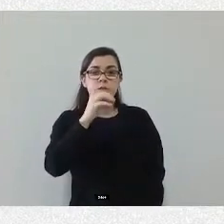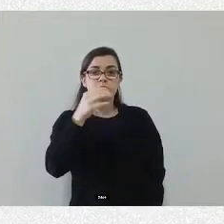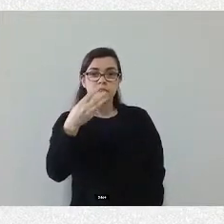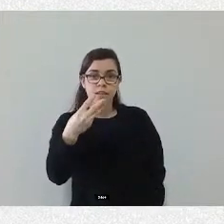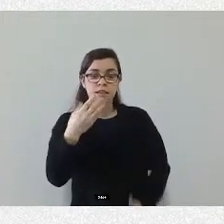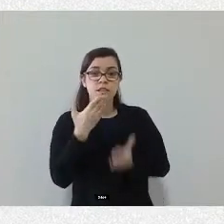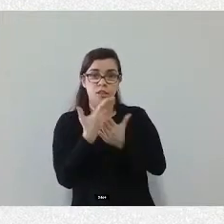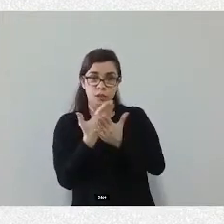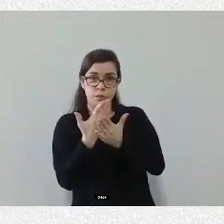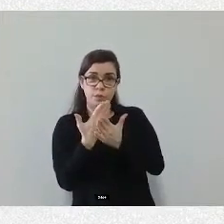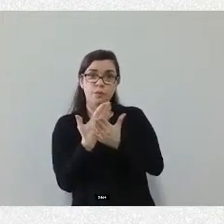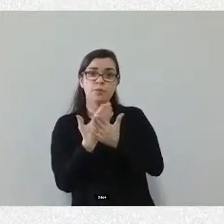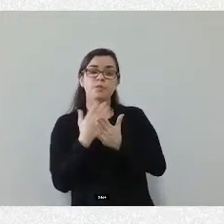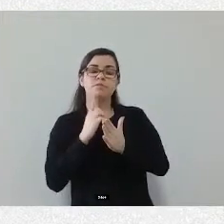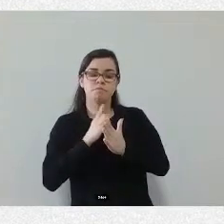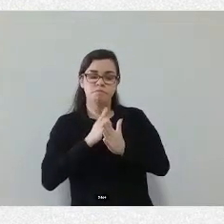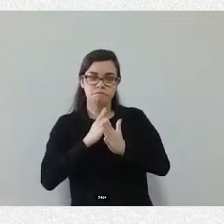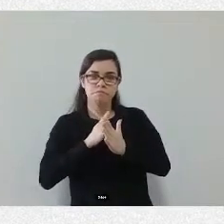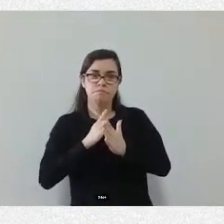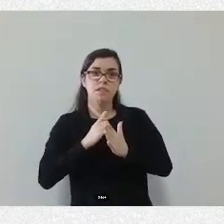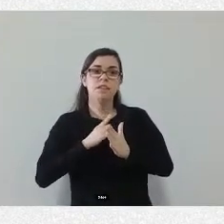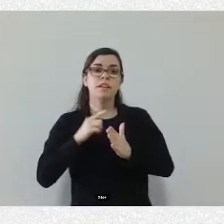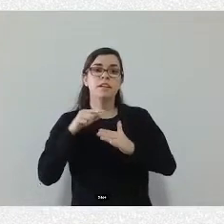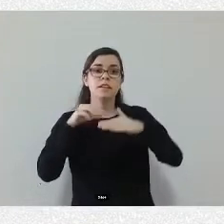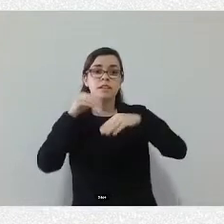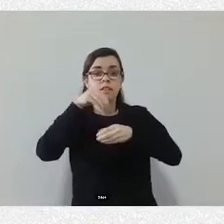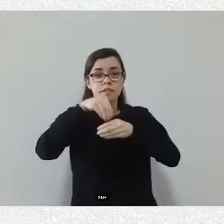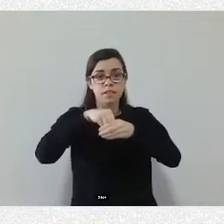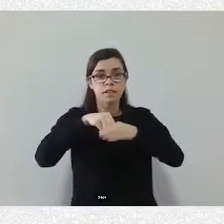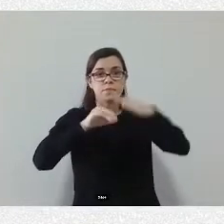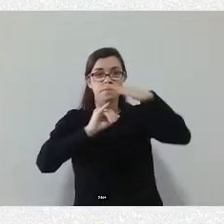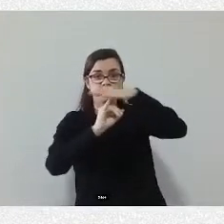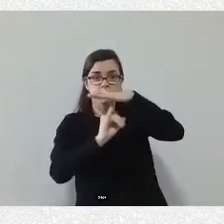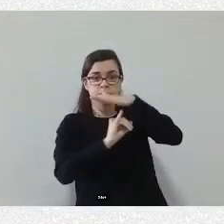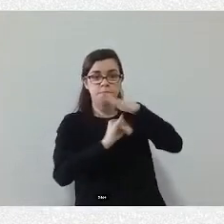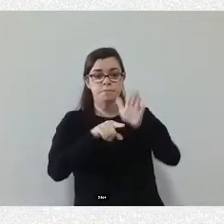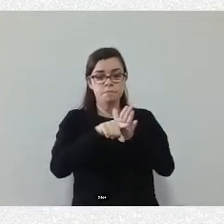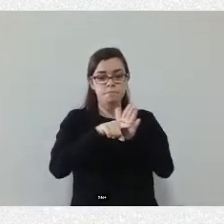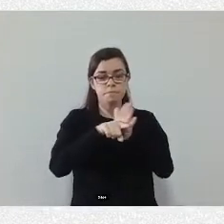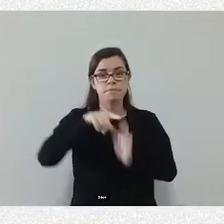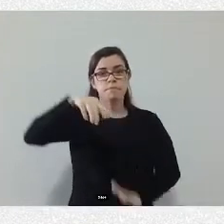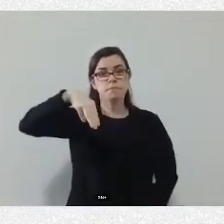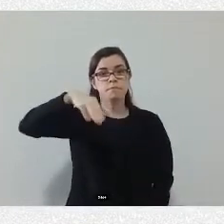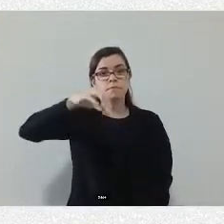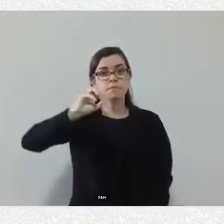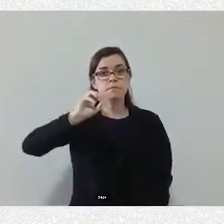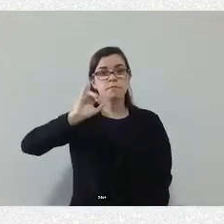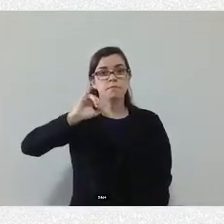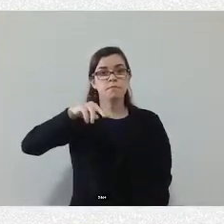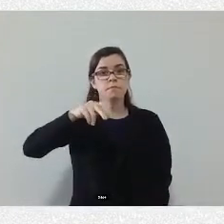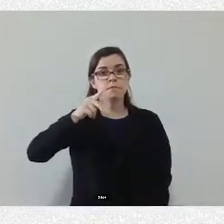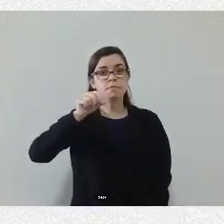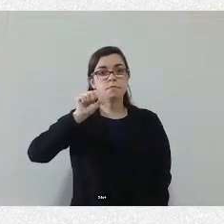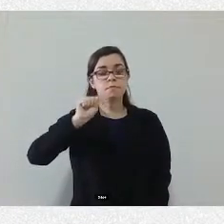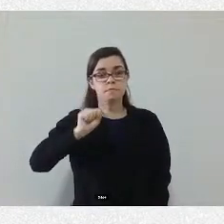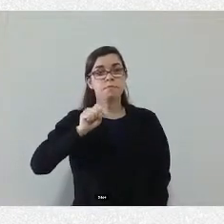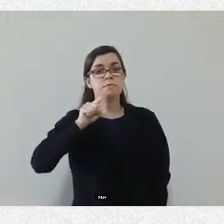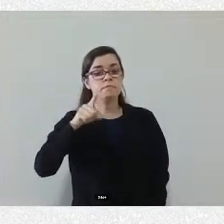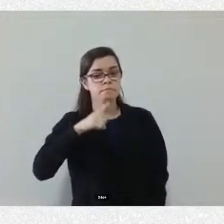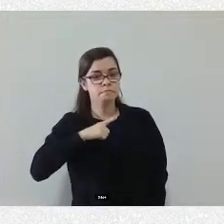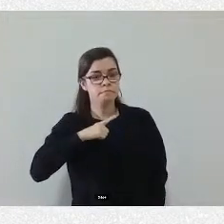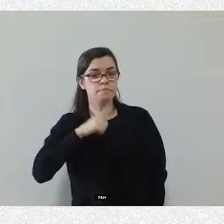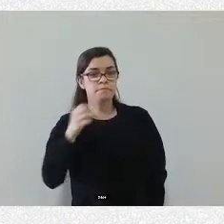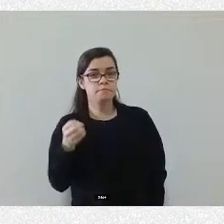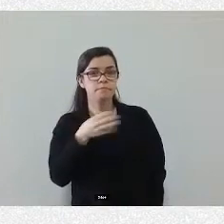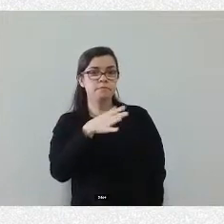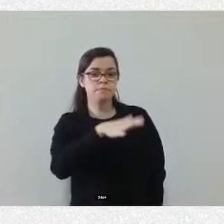andamento no Instituto de Pesquisa Moinhos, que ganhou uma nova área e que está totalmente alinhado